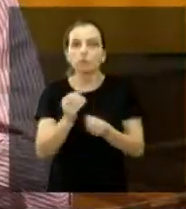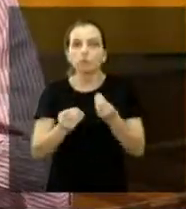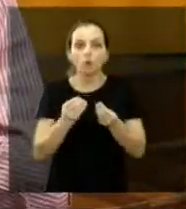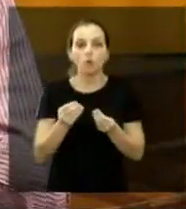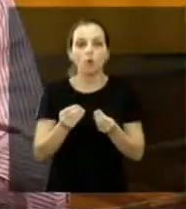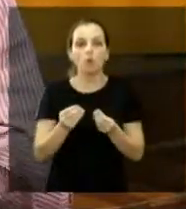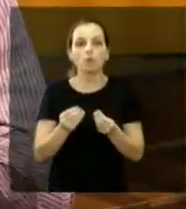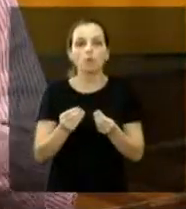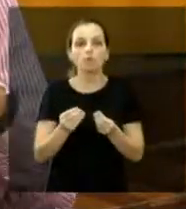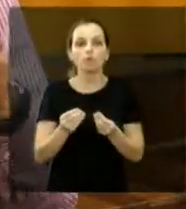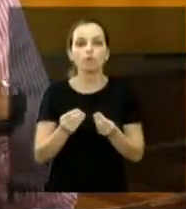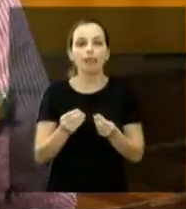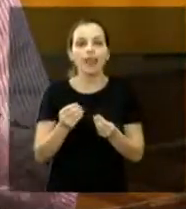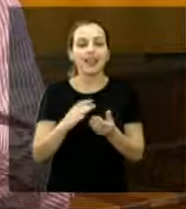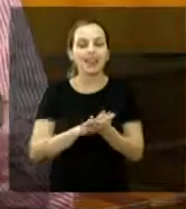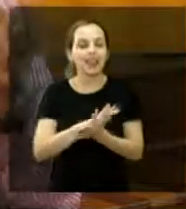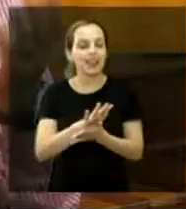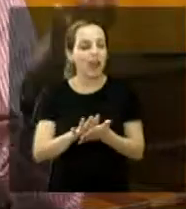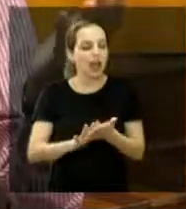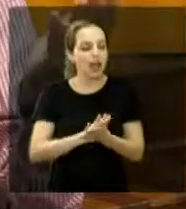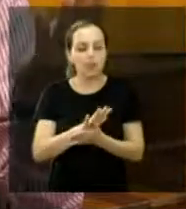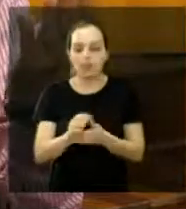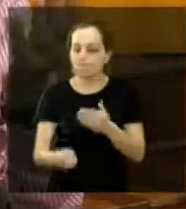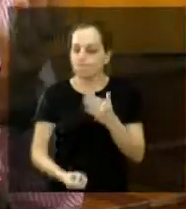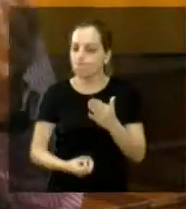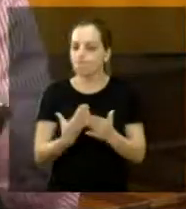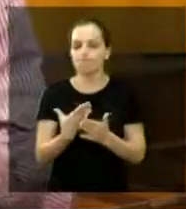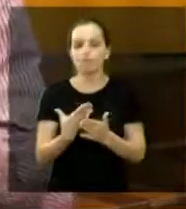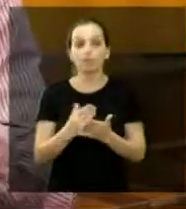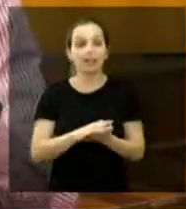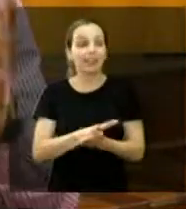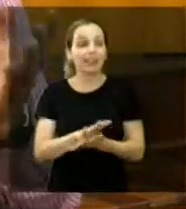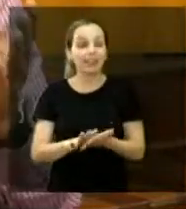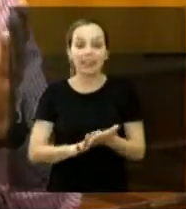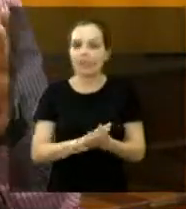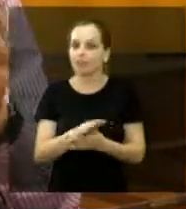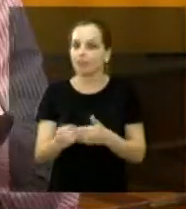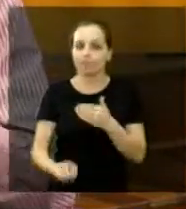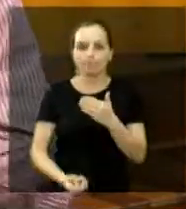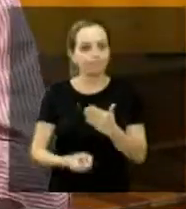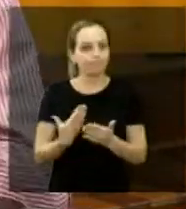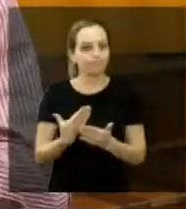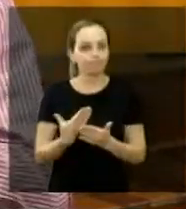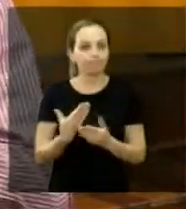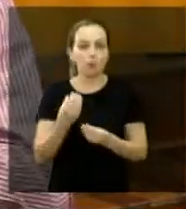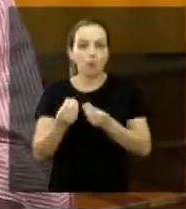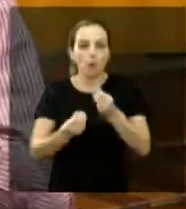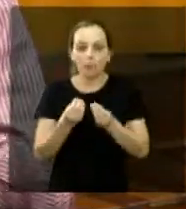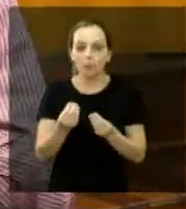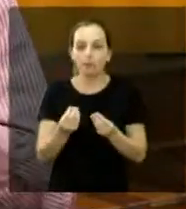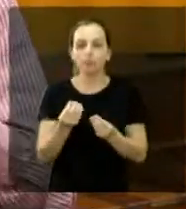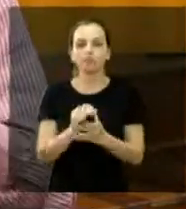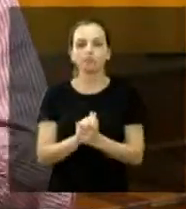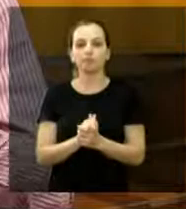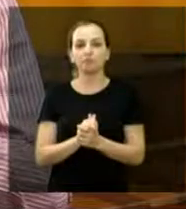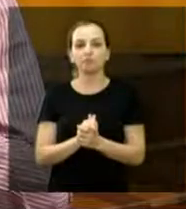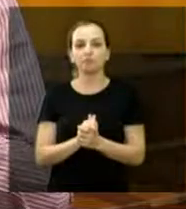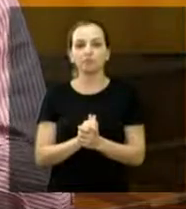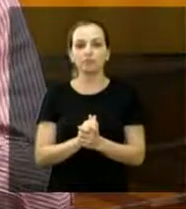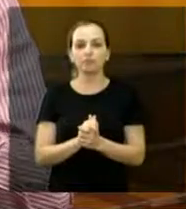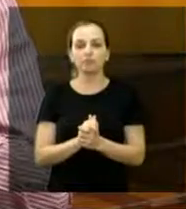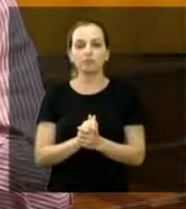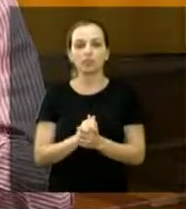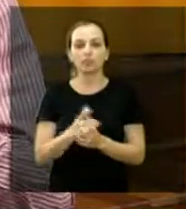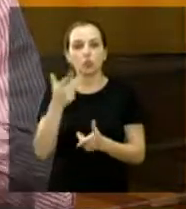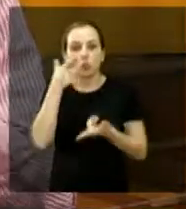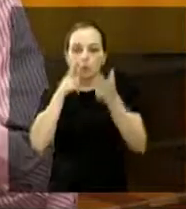foi? Não saiu nada. Eu falei, não saiu nada do quê? Não saiu nada. Ora, não gravou nada, Zé Roberto. Eu